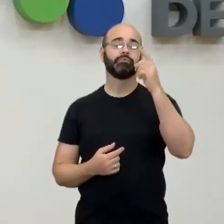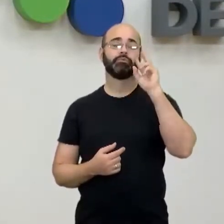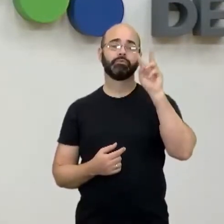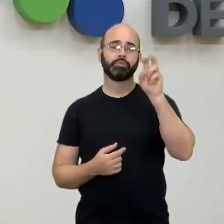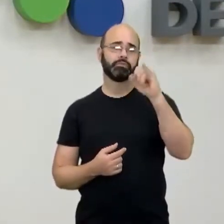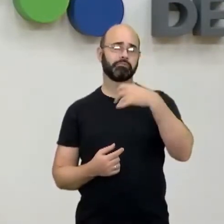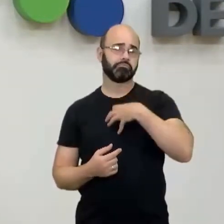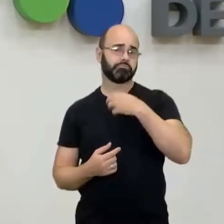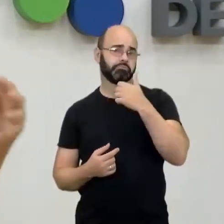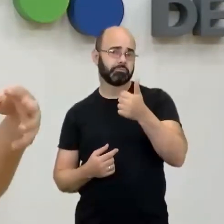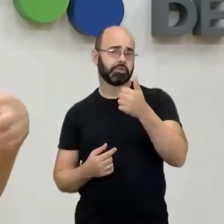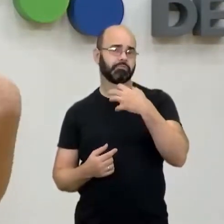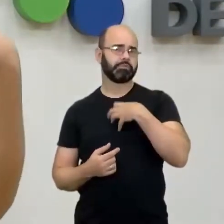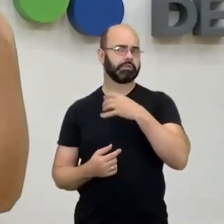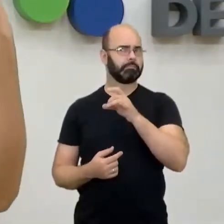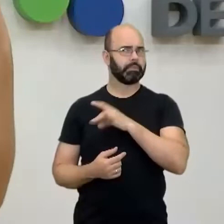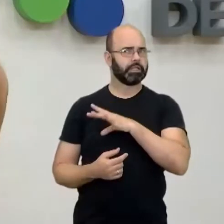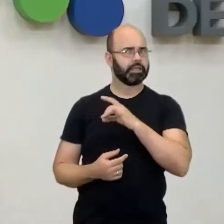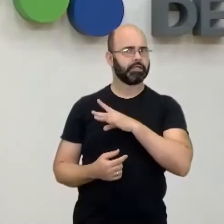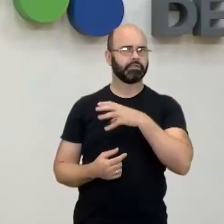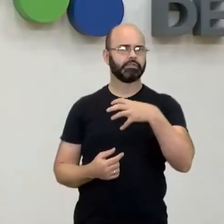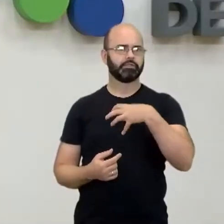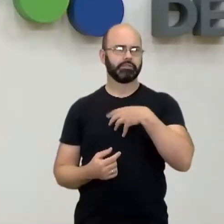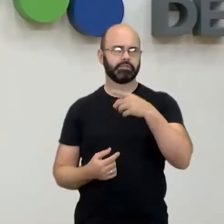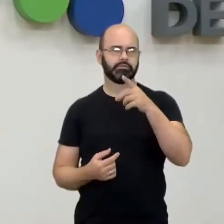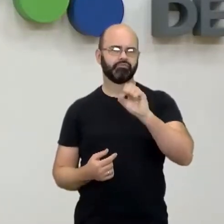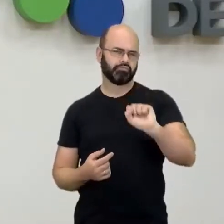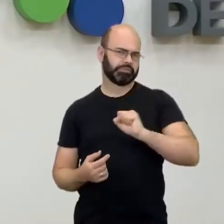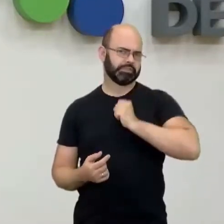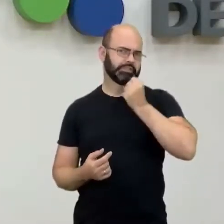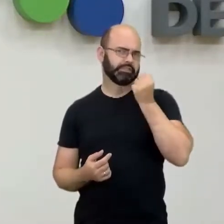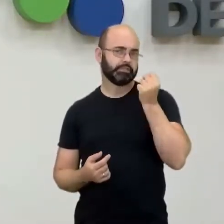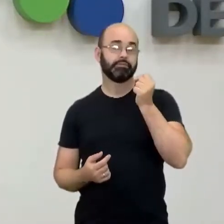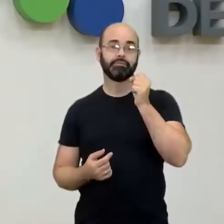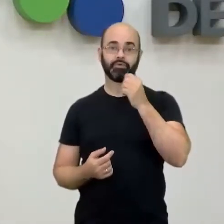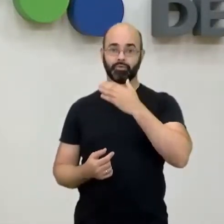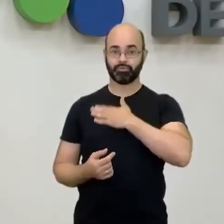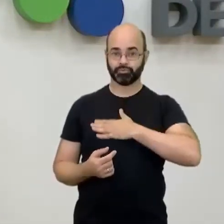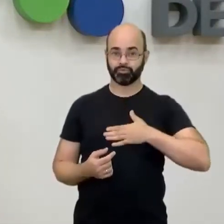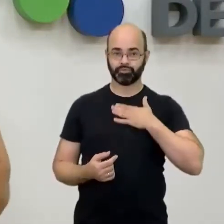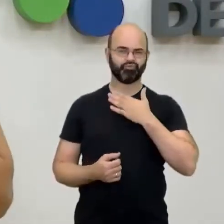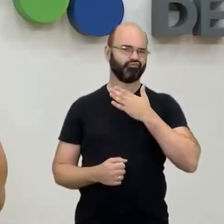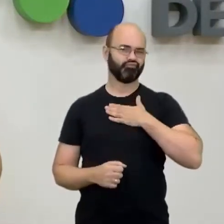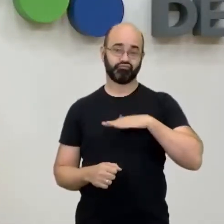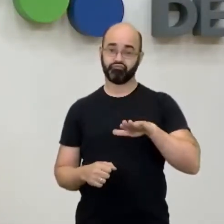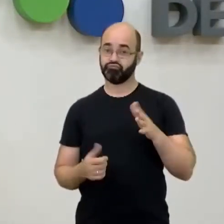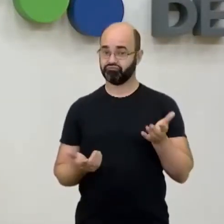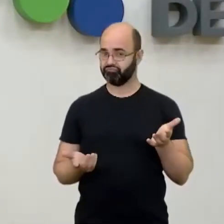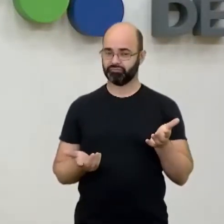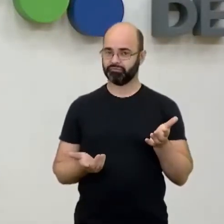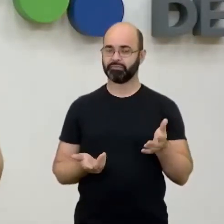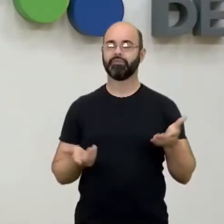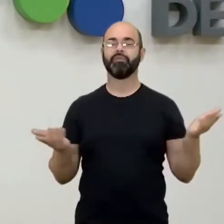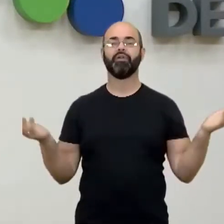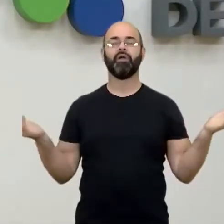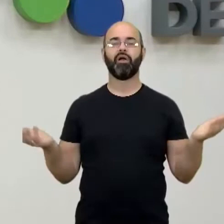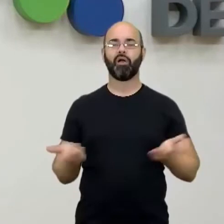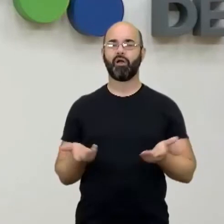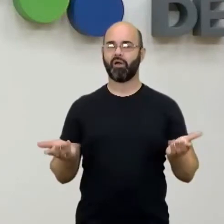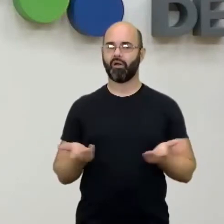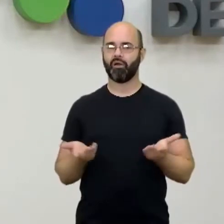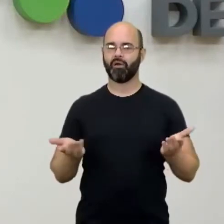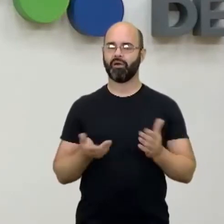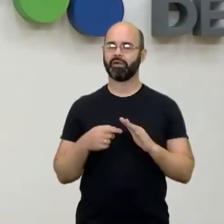sentindo bem, se estava sentindo medo, se estava sentindo raiva, se gostou, se não gostou. Hoje, a gente vai para uma análise